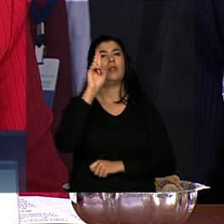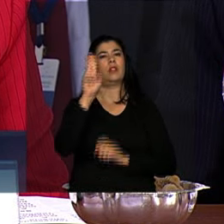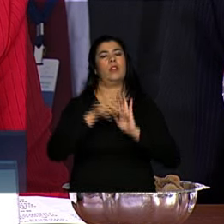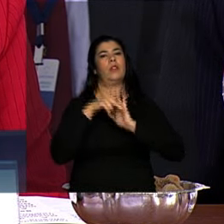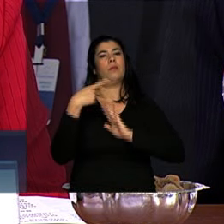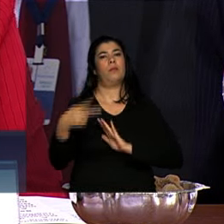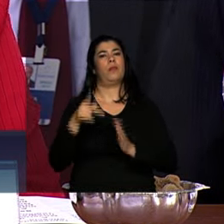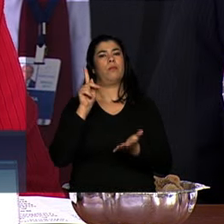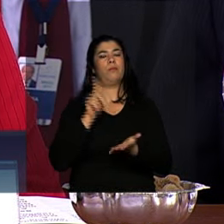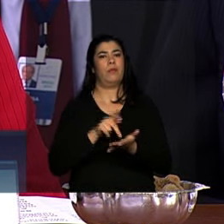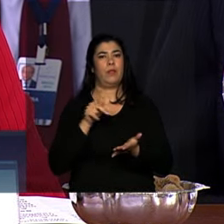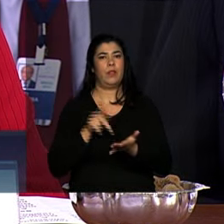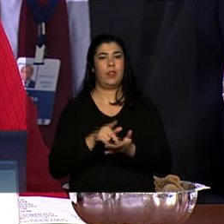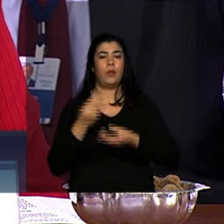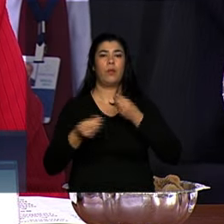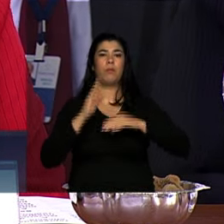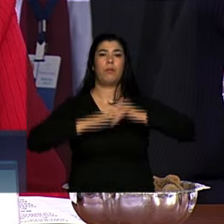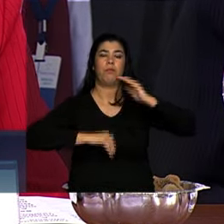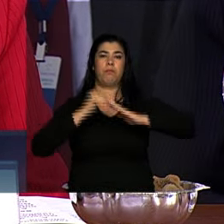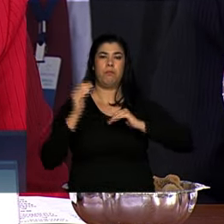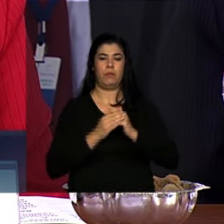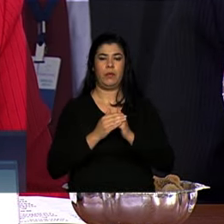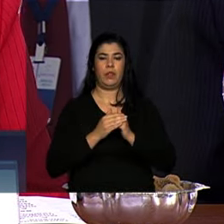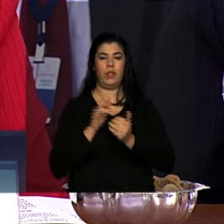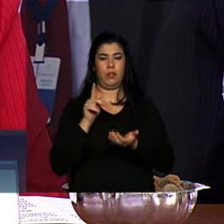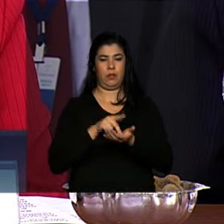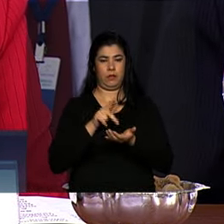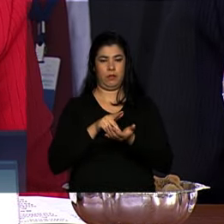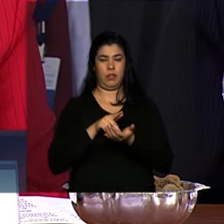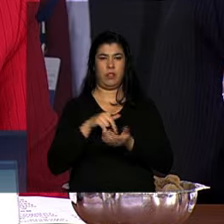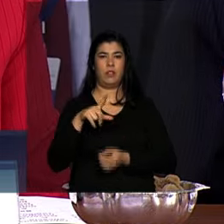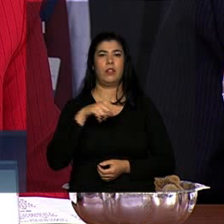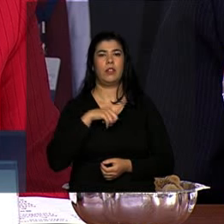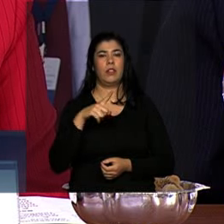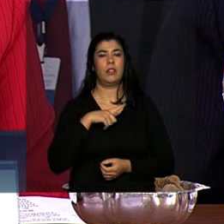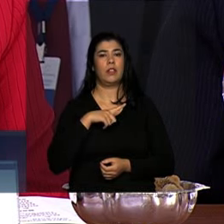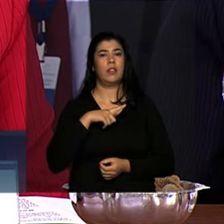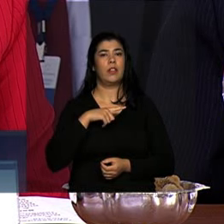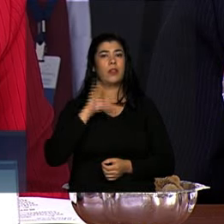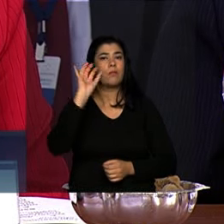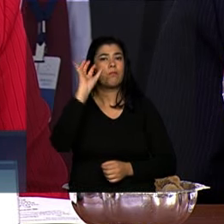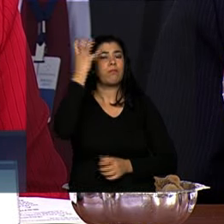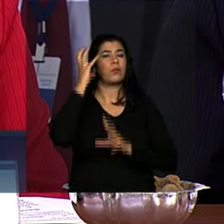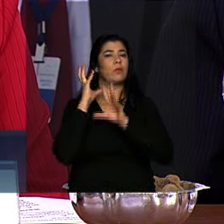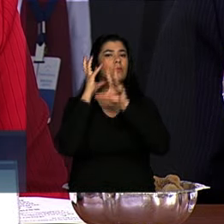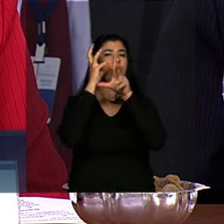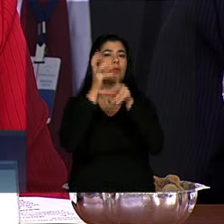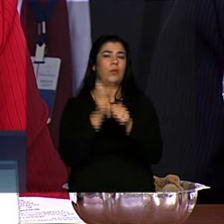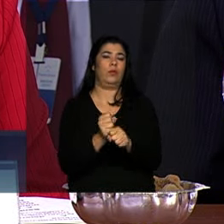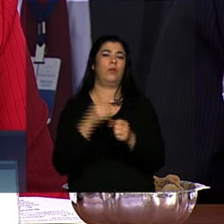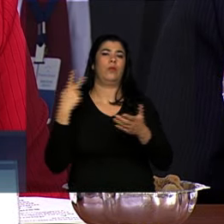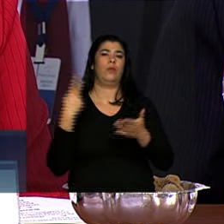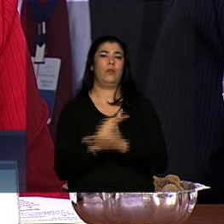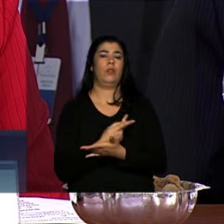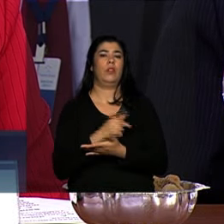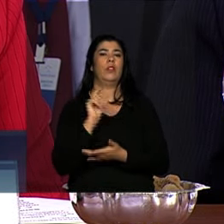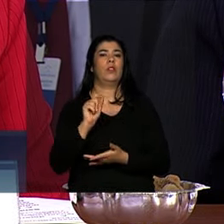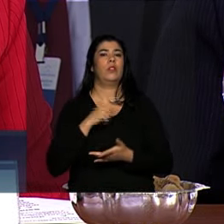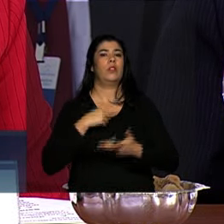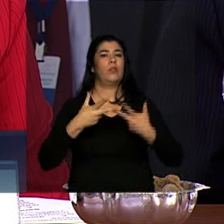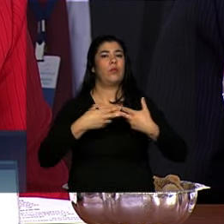representatividade, legitimidade e eficácia, dado o tempo histórico que passou desde as